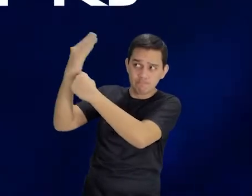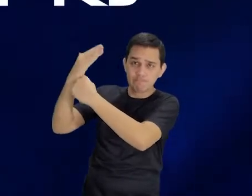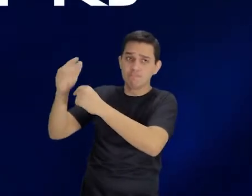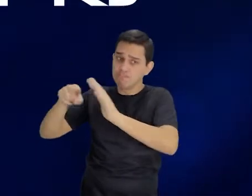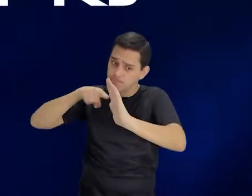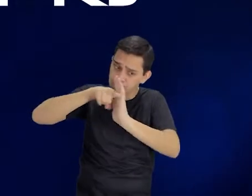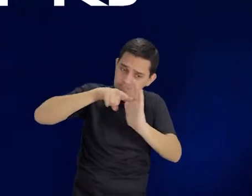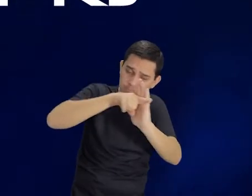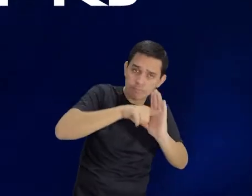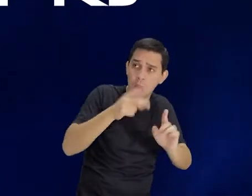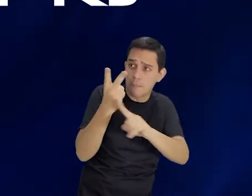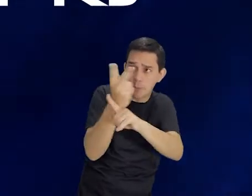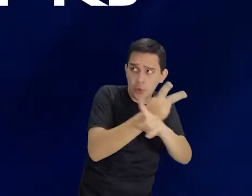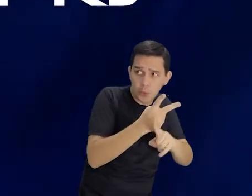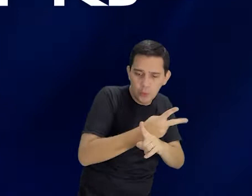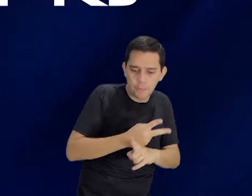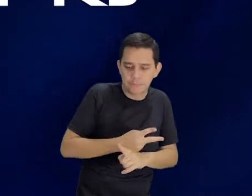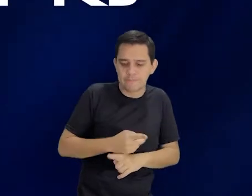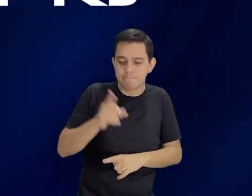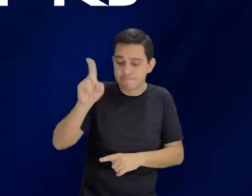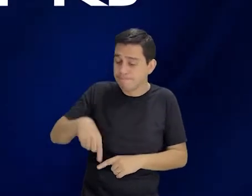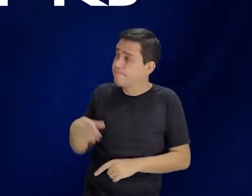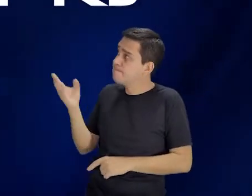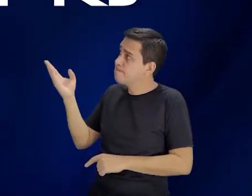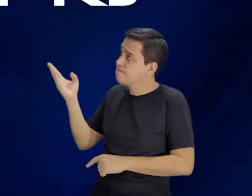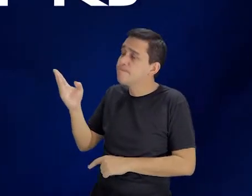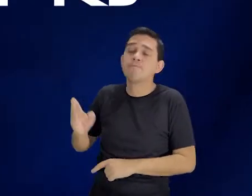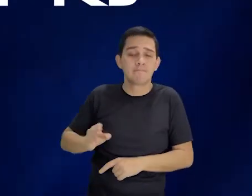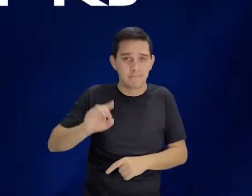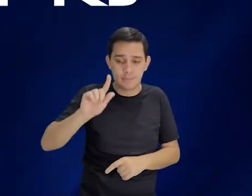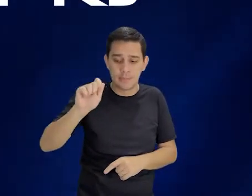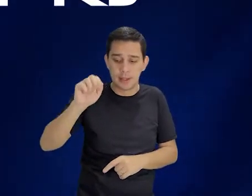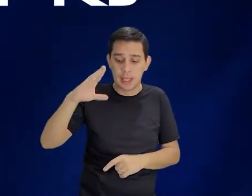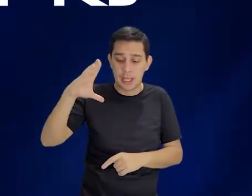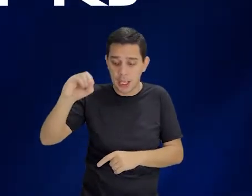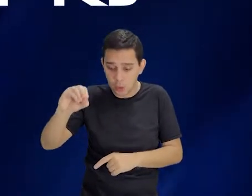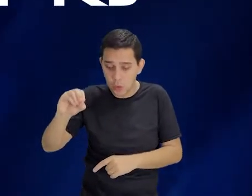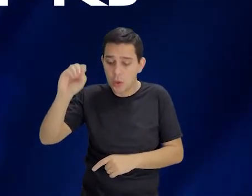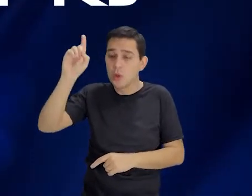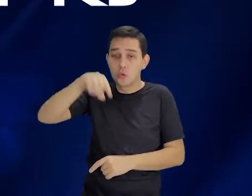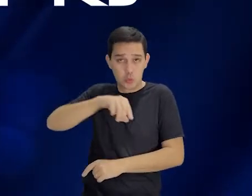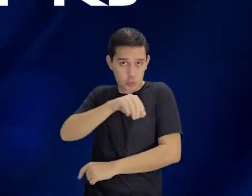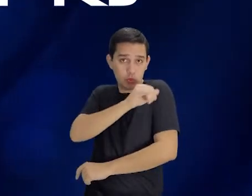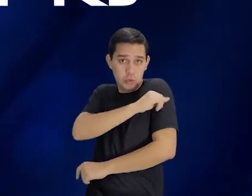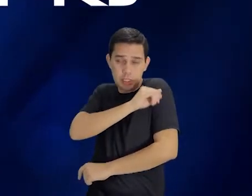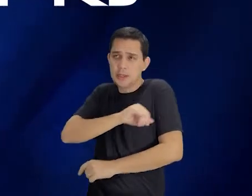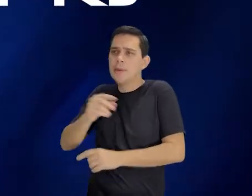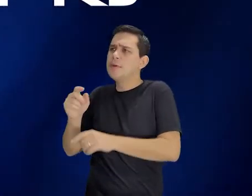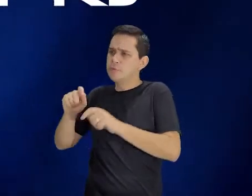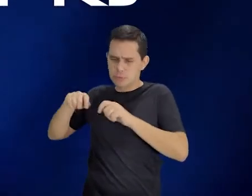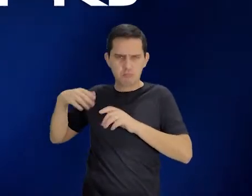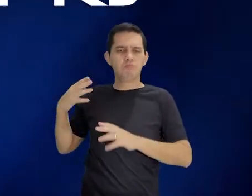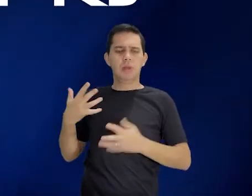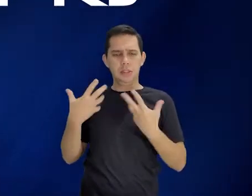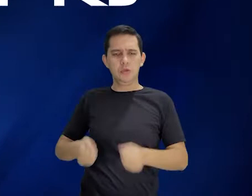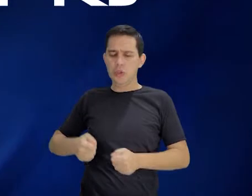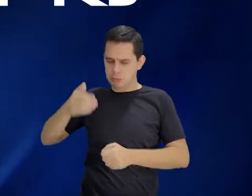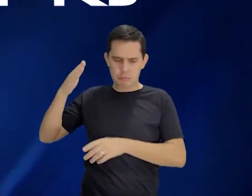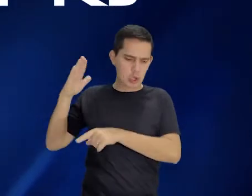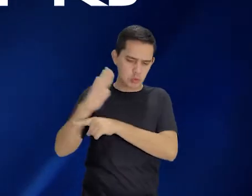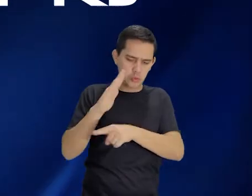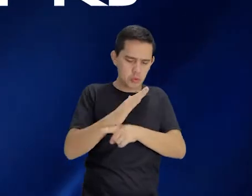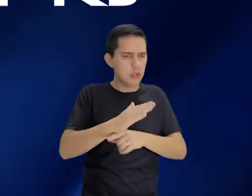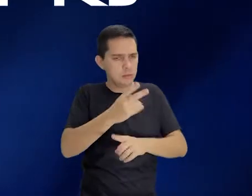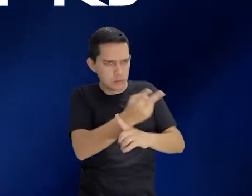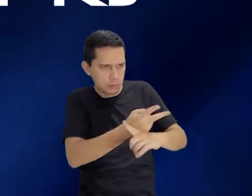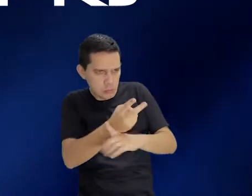GAECO, que passou a atuar juntamente com a gente e teve uma participação, uma intervenção decisiva na